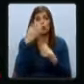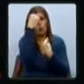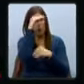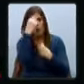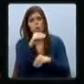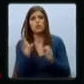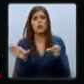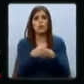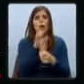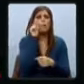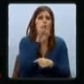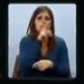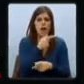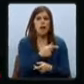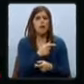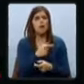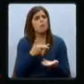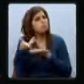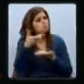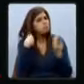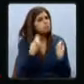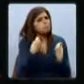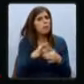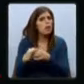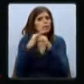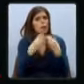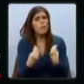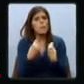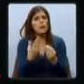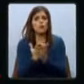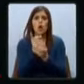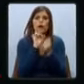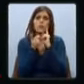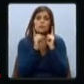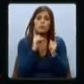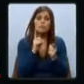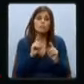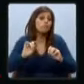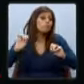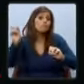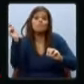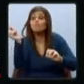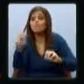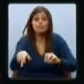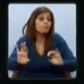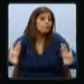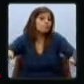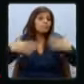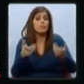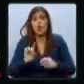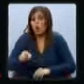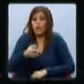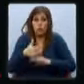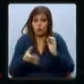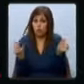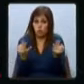os pais encarregados de educação, há uma boa relação com a escola, com as animadoras. É um facto insólito que infelizmente aconteceu, que não deve acontecer